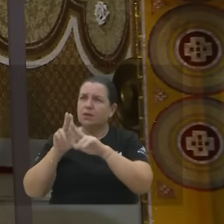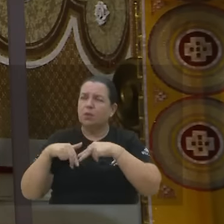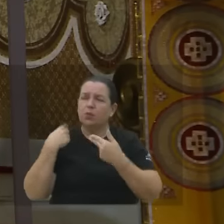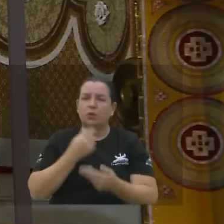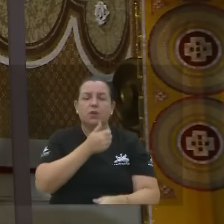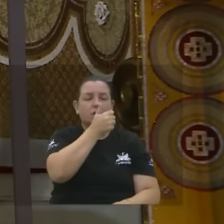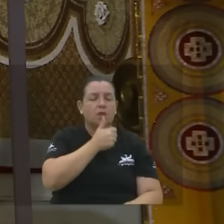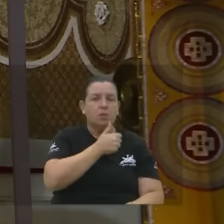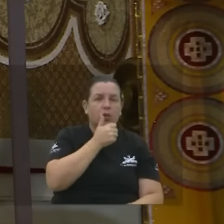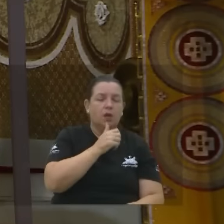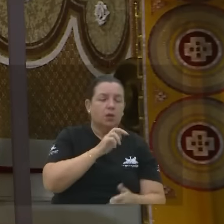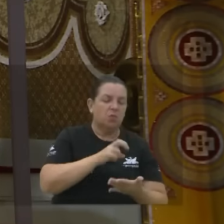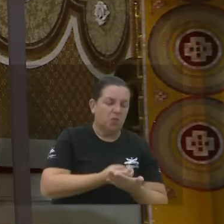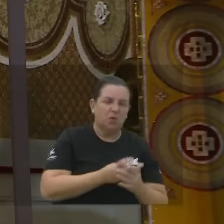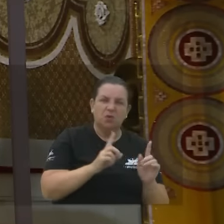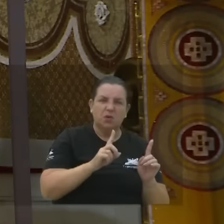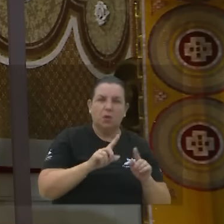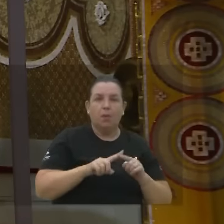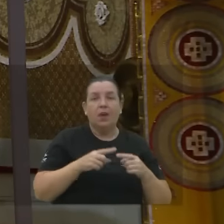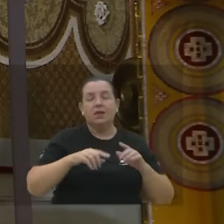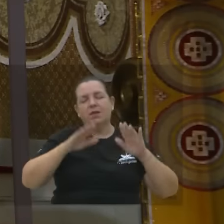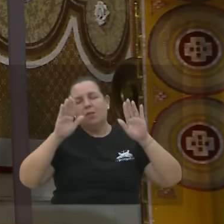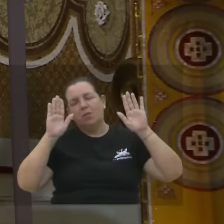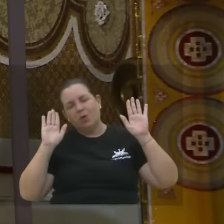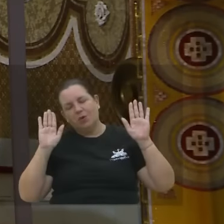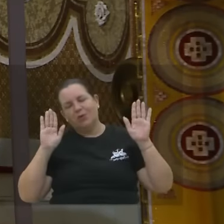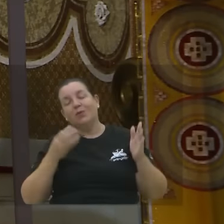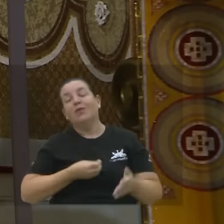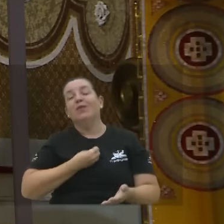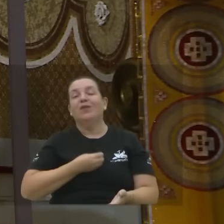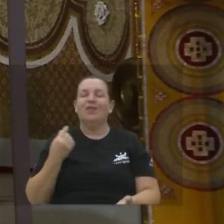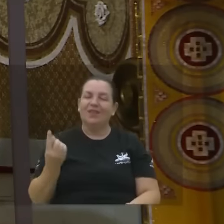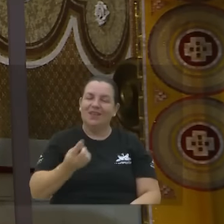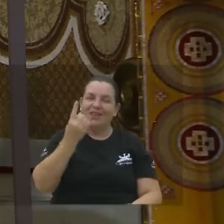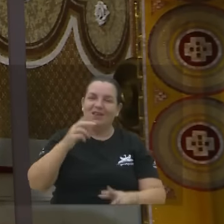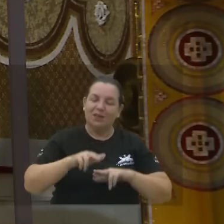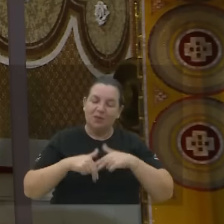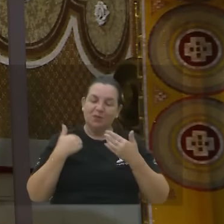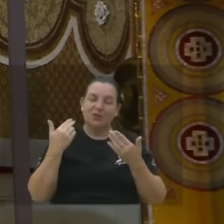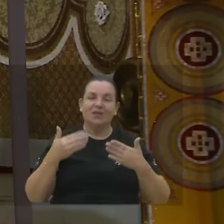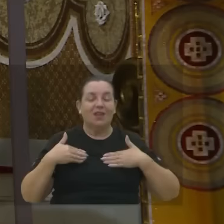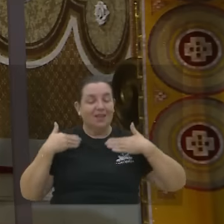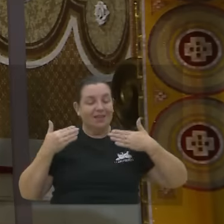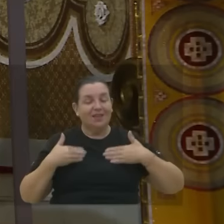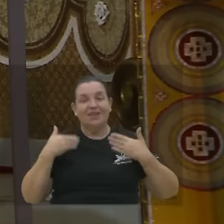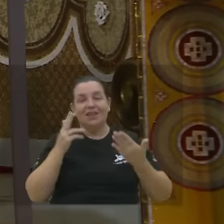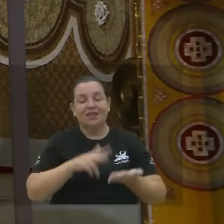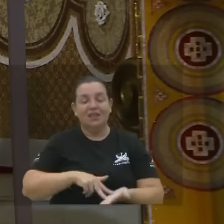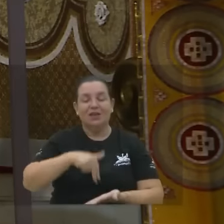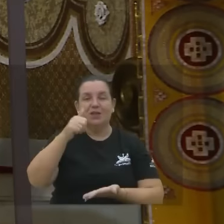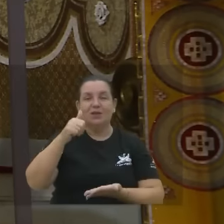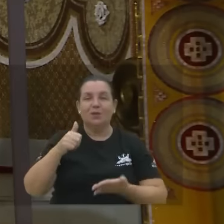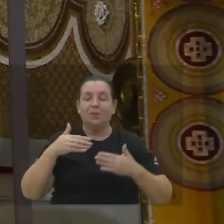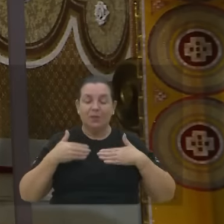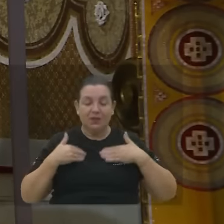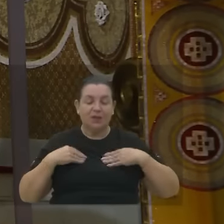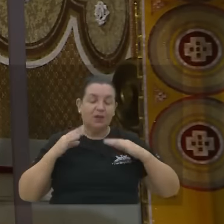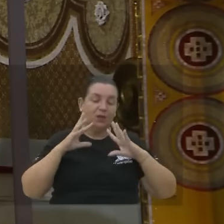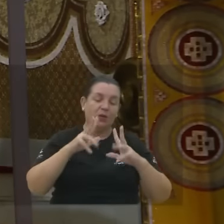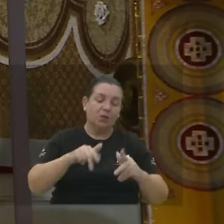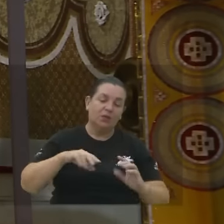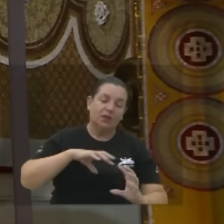não morre, morto vive eternamente. Por isso, transbordando de alegria pascal, exulta a criação por